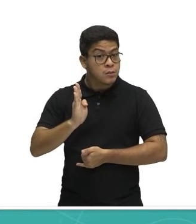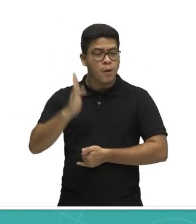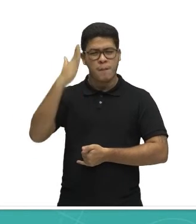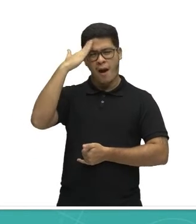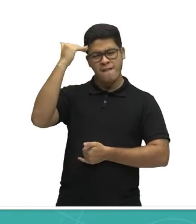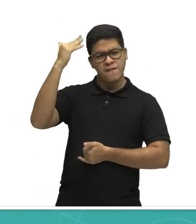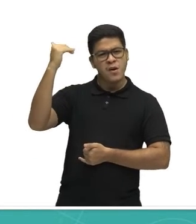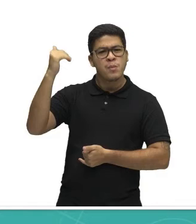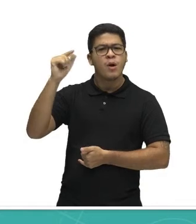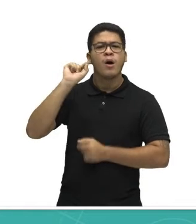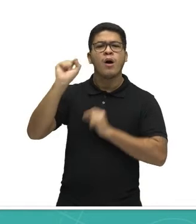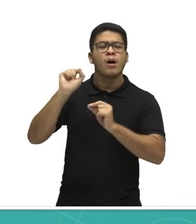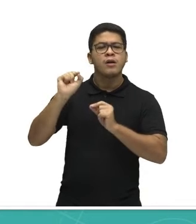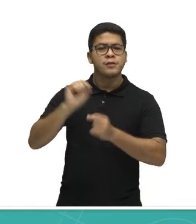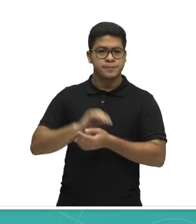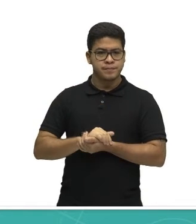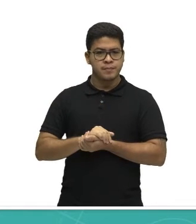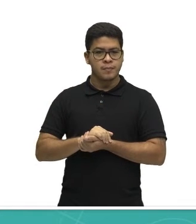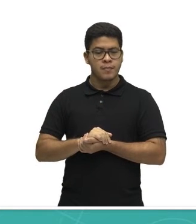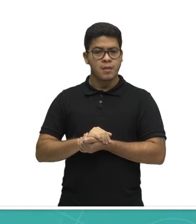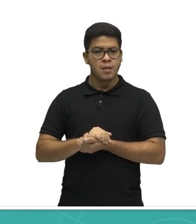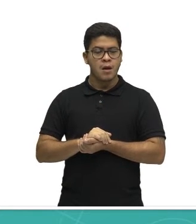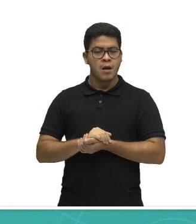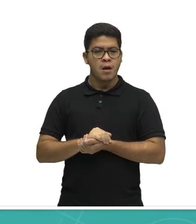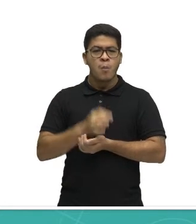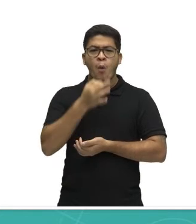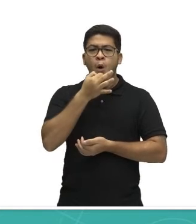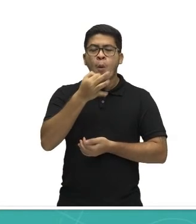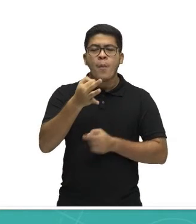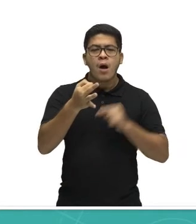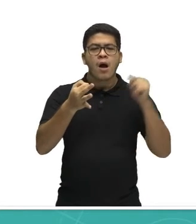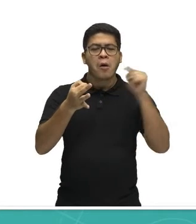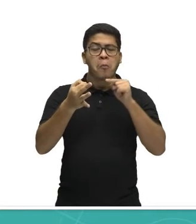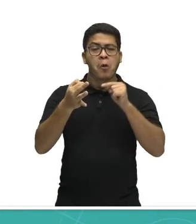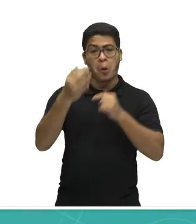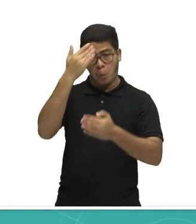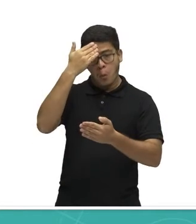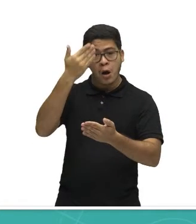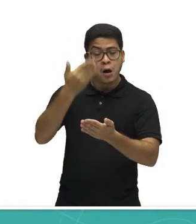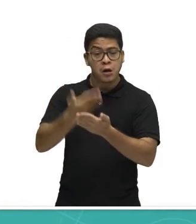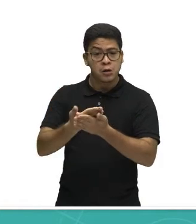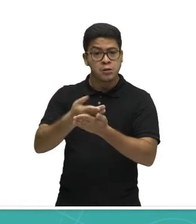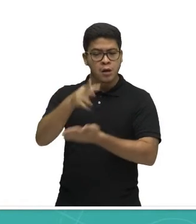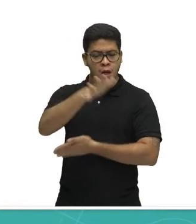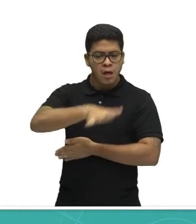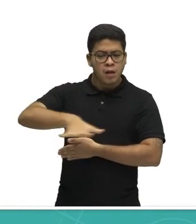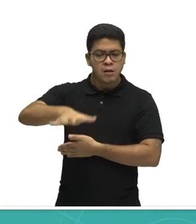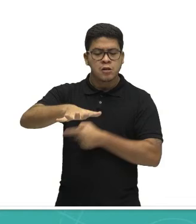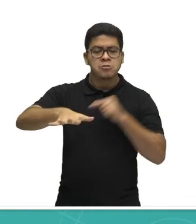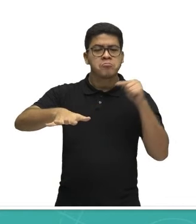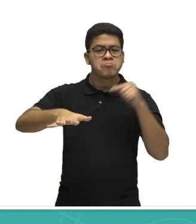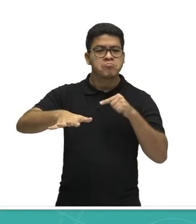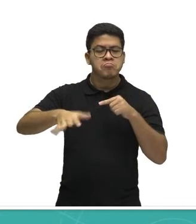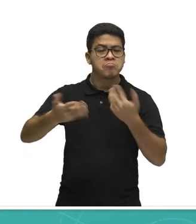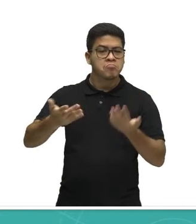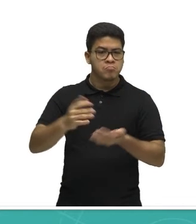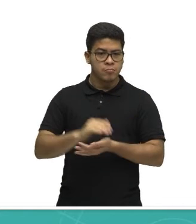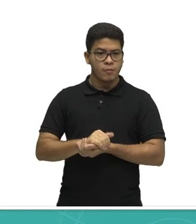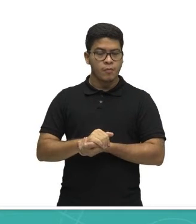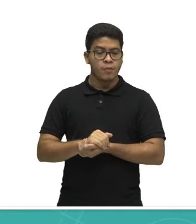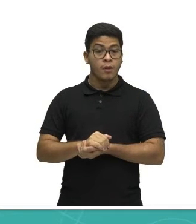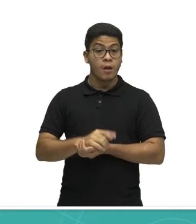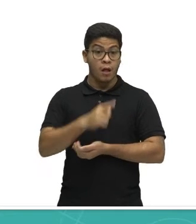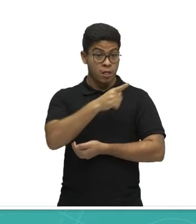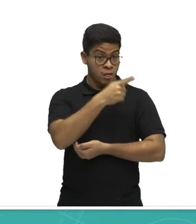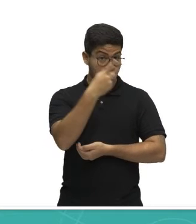sua comunidade. Pode ser uma crença que você tenha também. Na sua opinião, o que é importante para a preservação